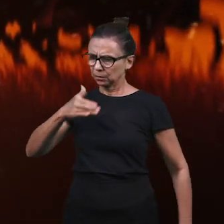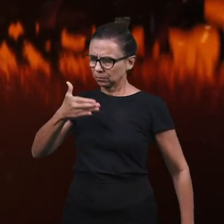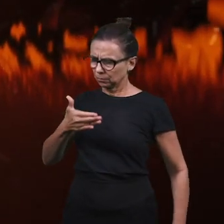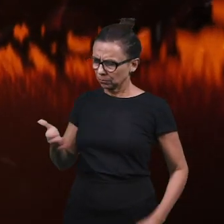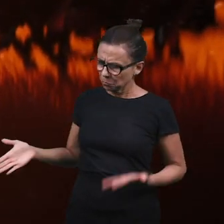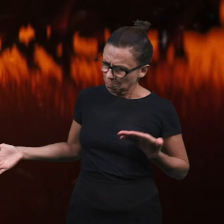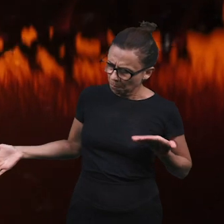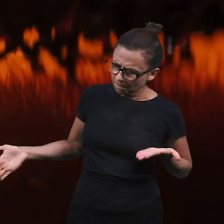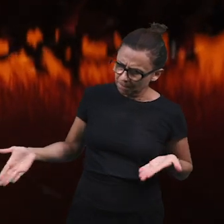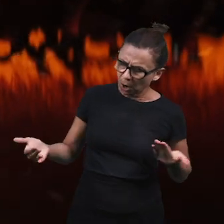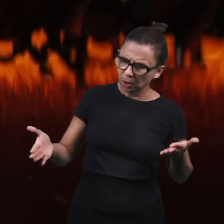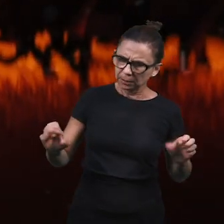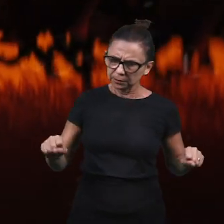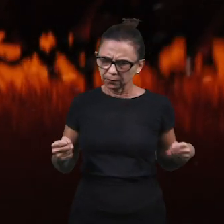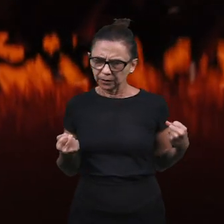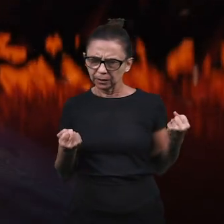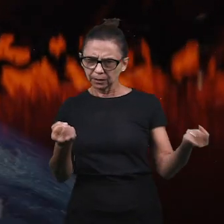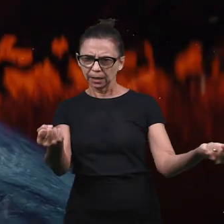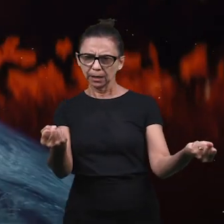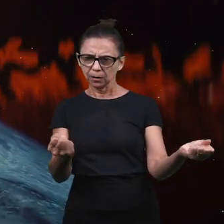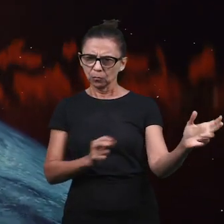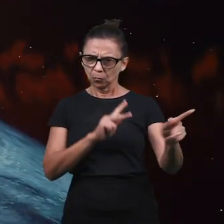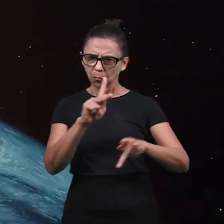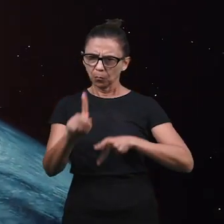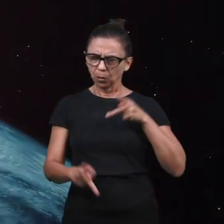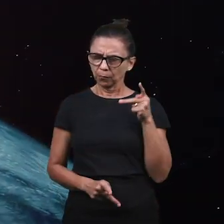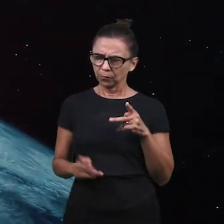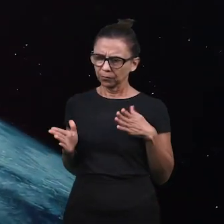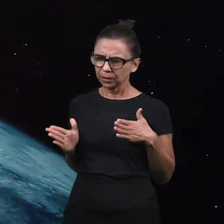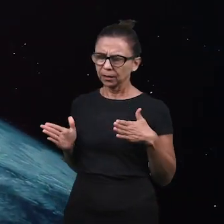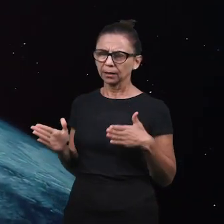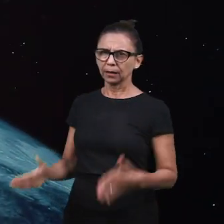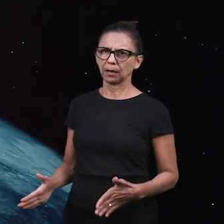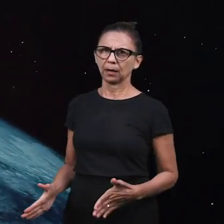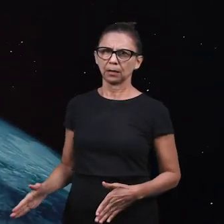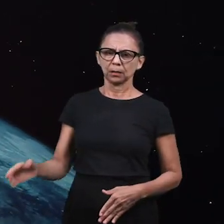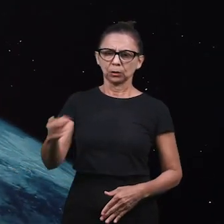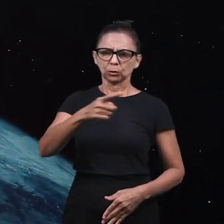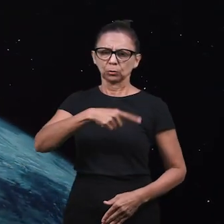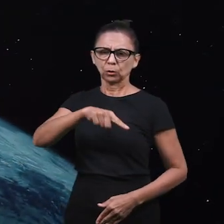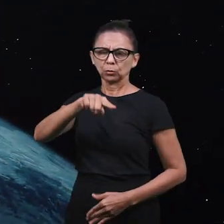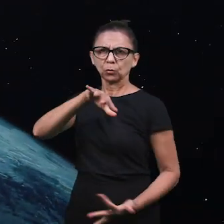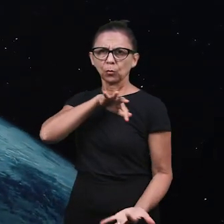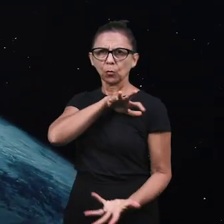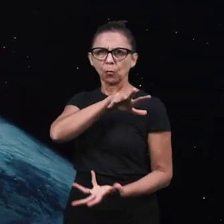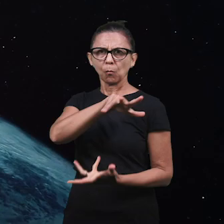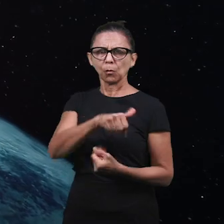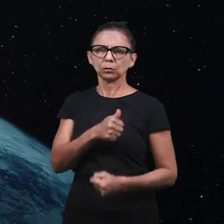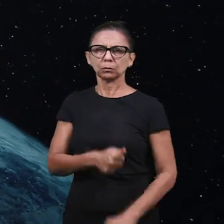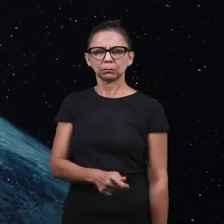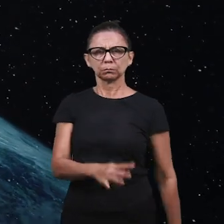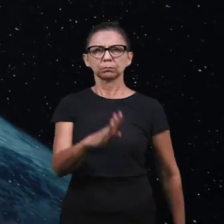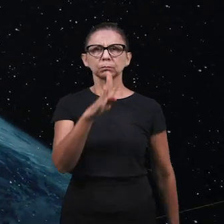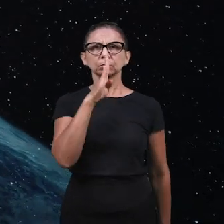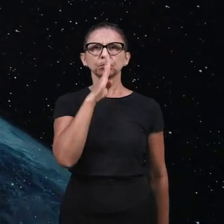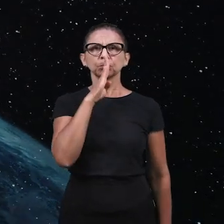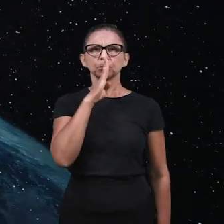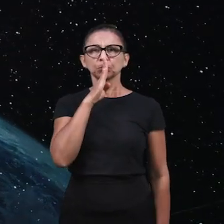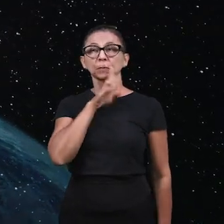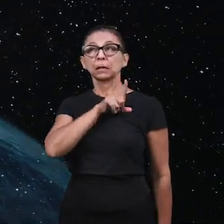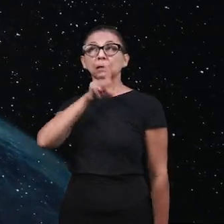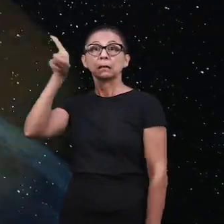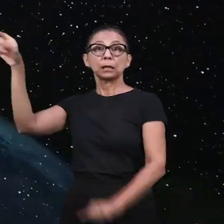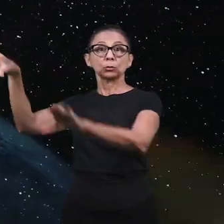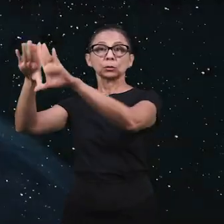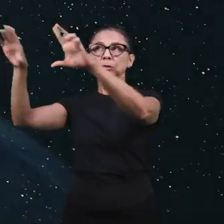um valente para nos proteger. Cale-se toda a terra, pois a